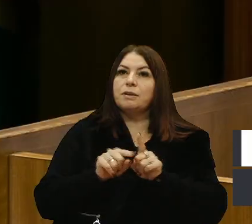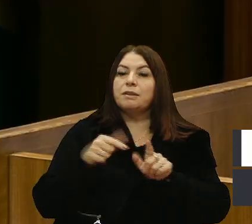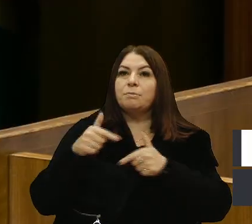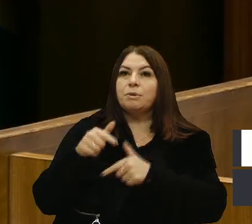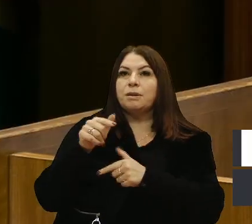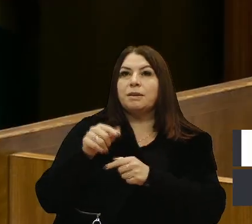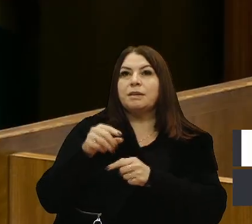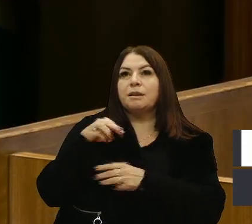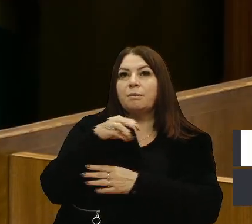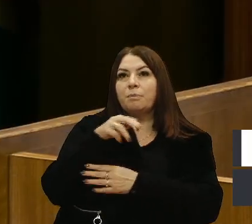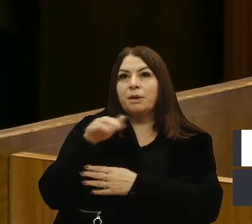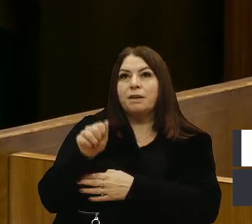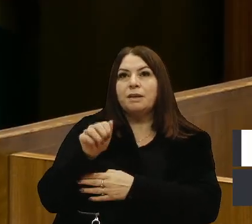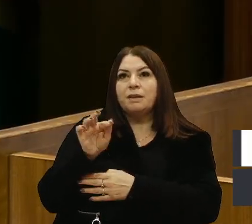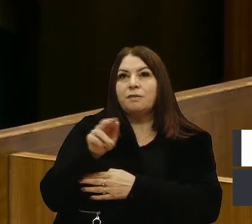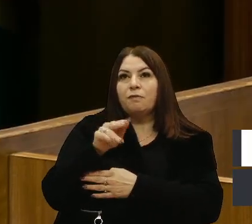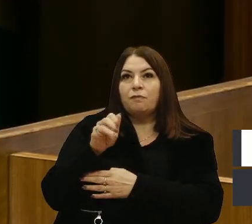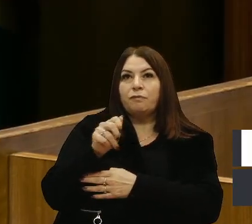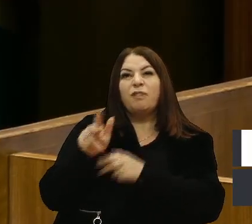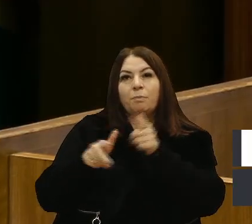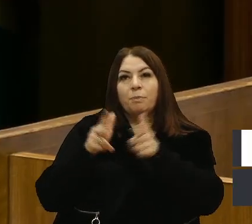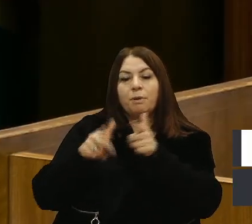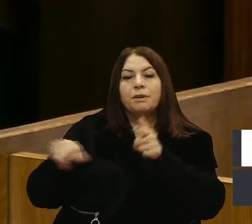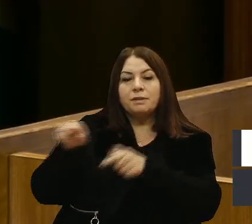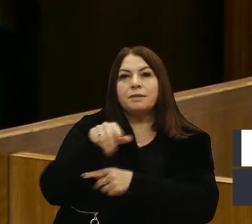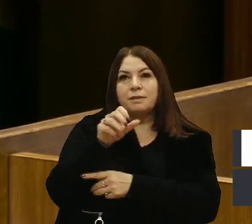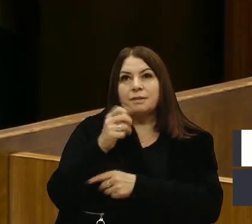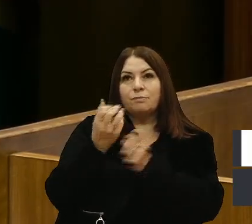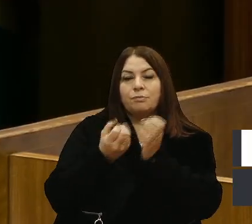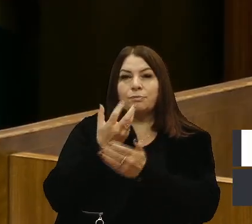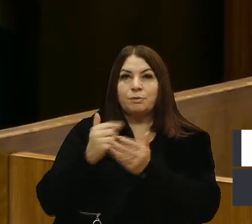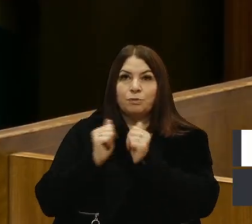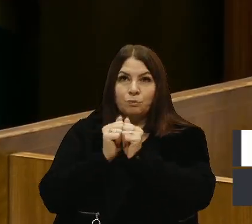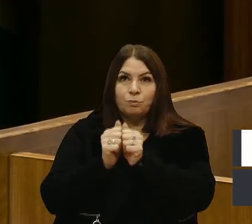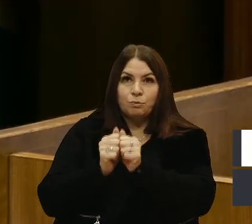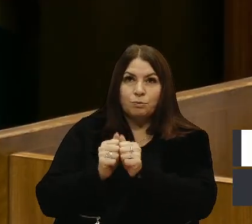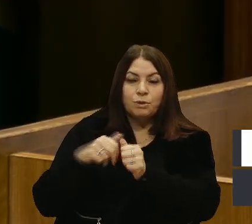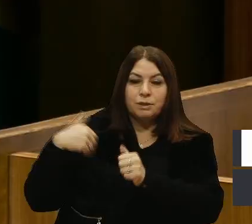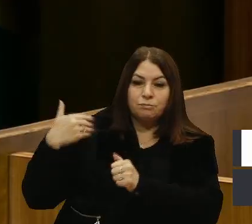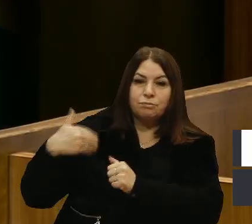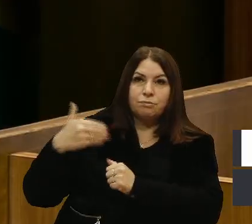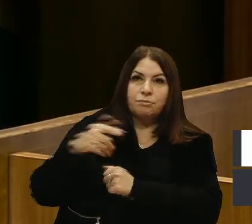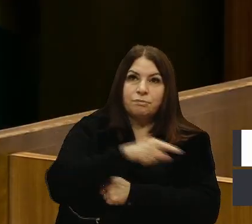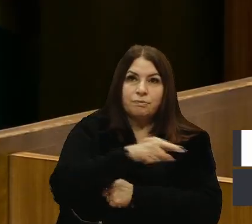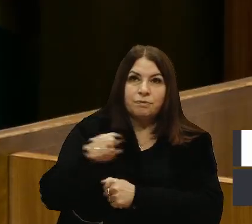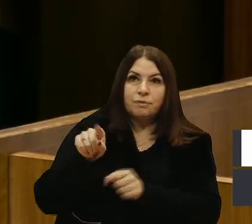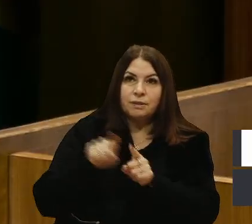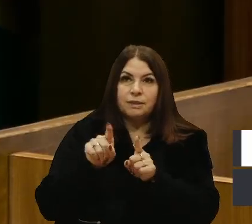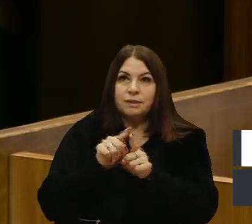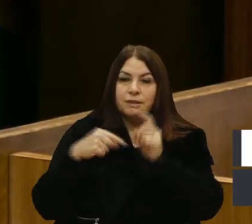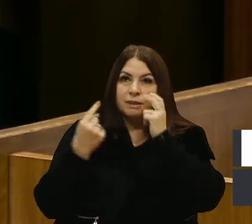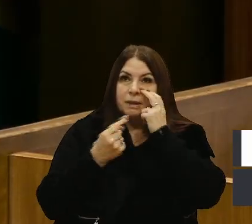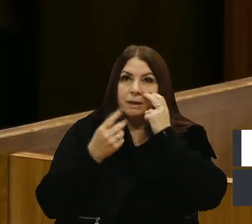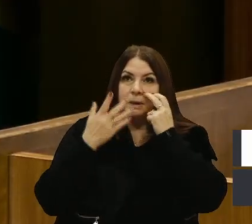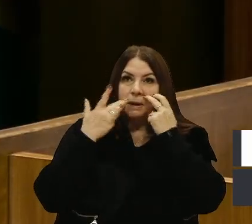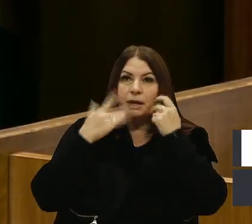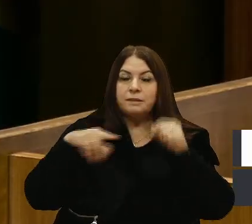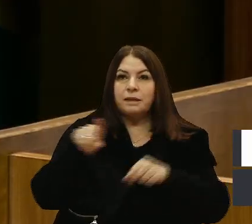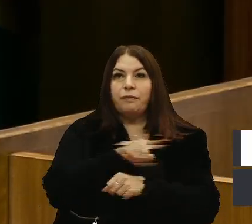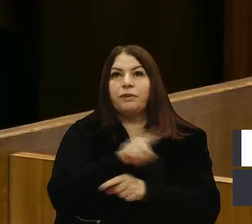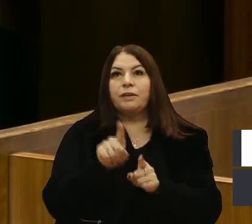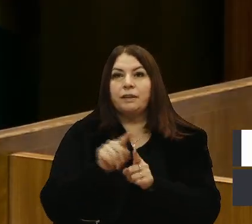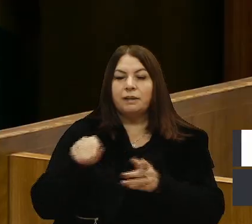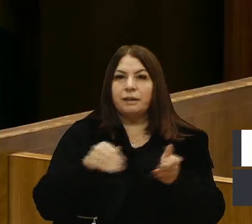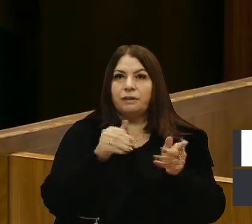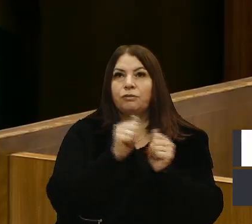Fumaça com o show musical, o acordeão e o piano, e o acompanham desde a infância. No palco, teatro e música caminham